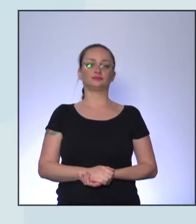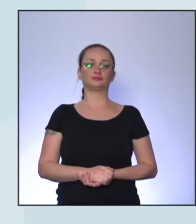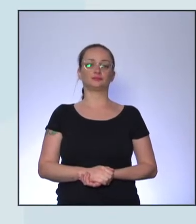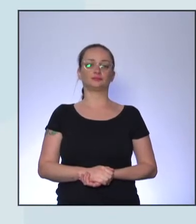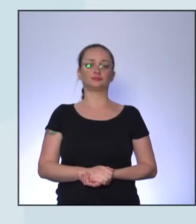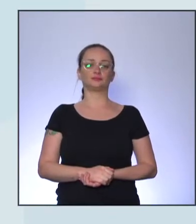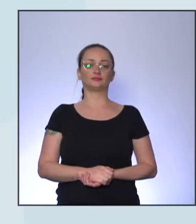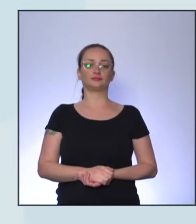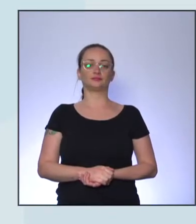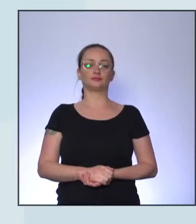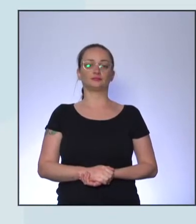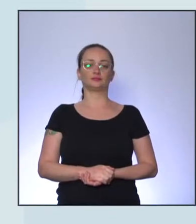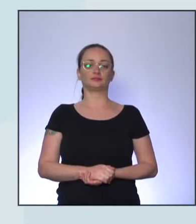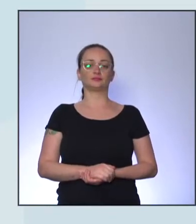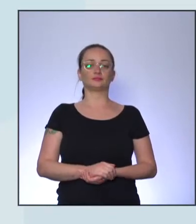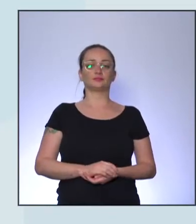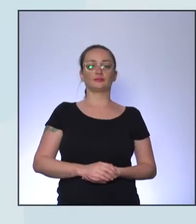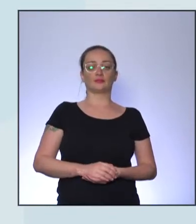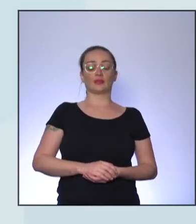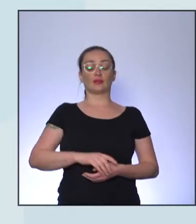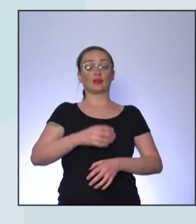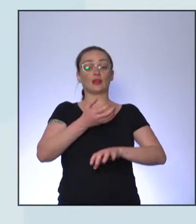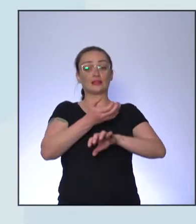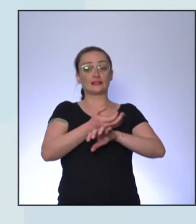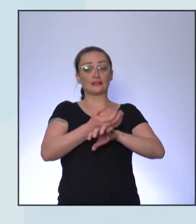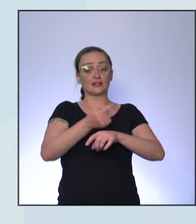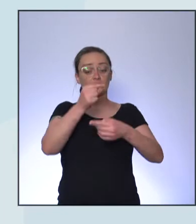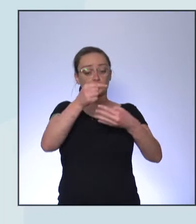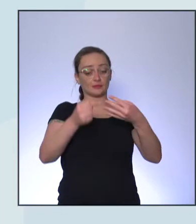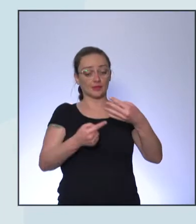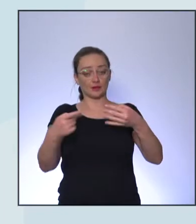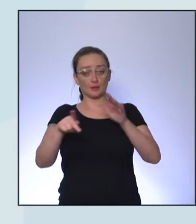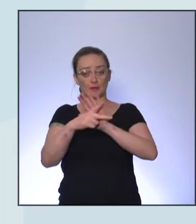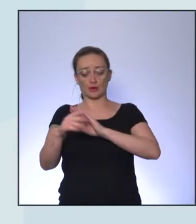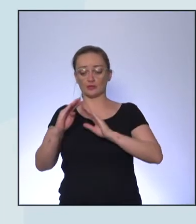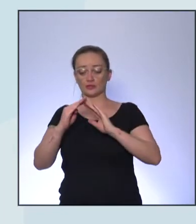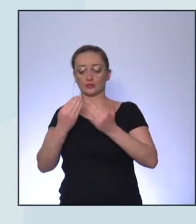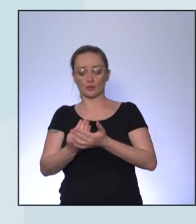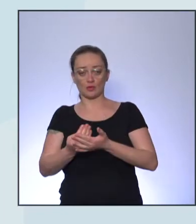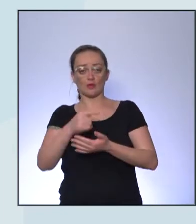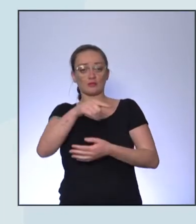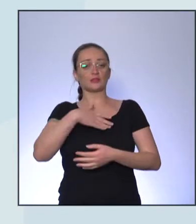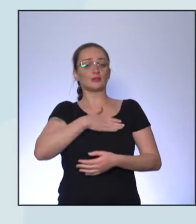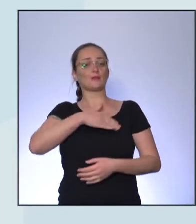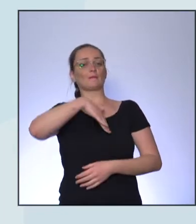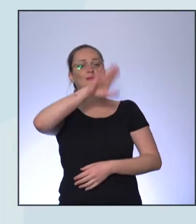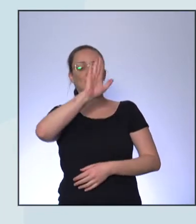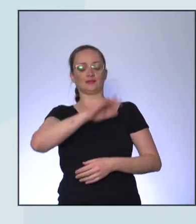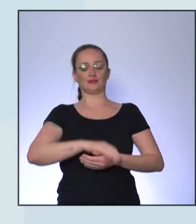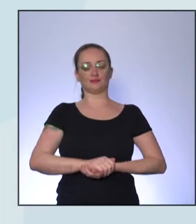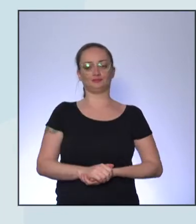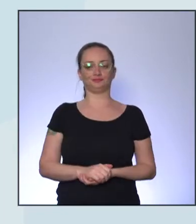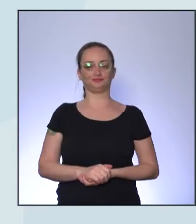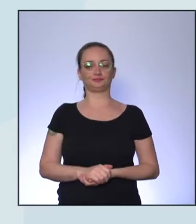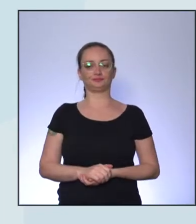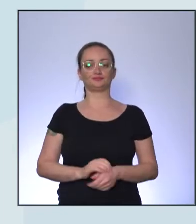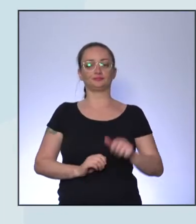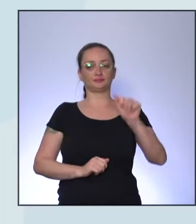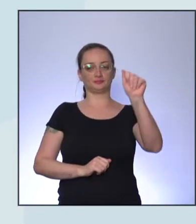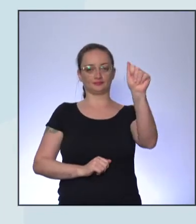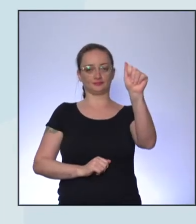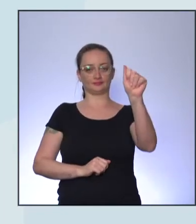qual componente curricular, ou seja, a disciplina, lá na escola, você mais gosta?